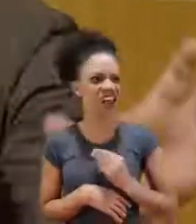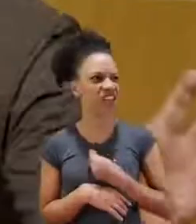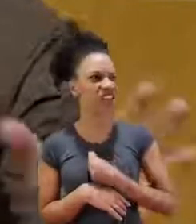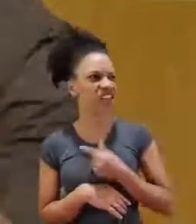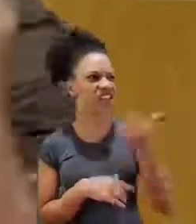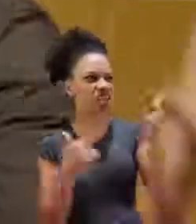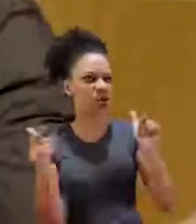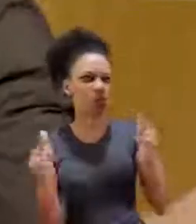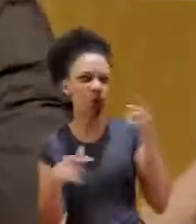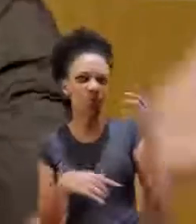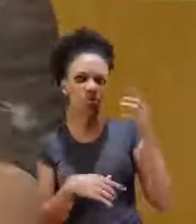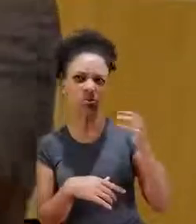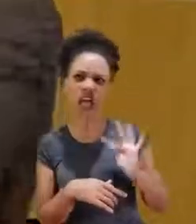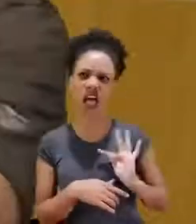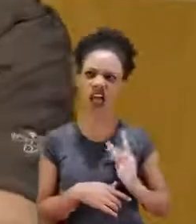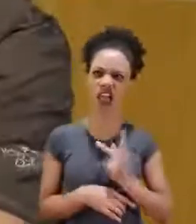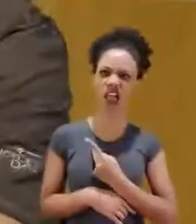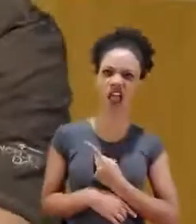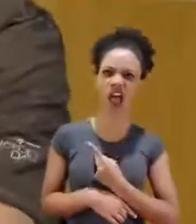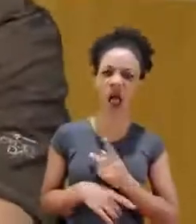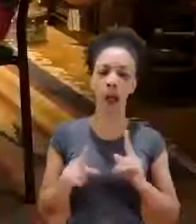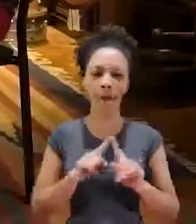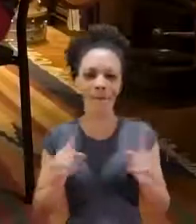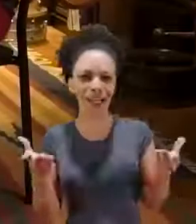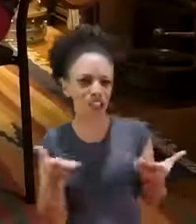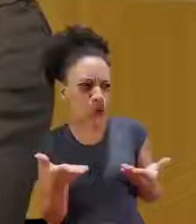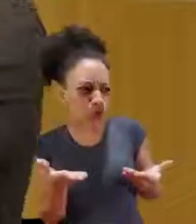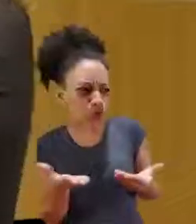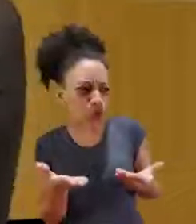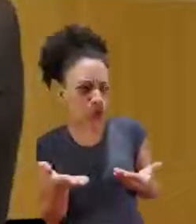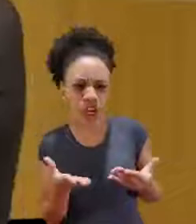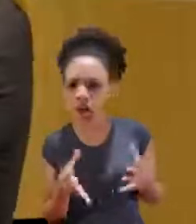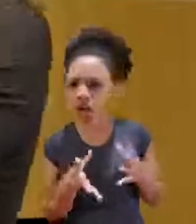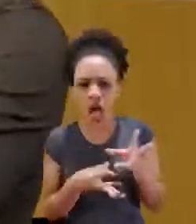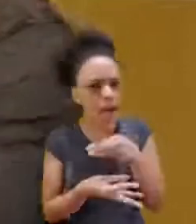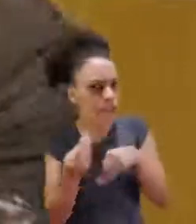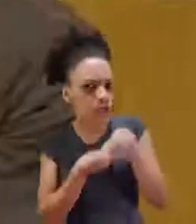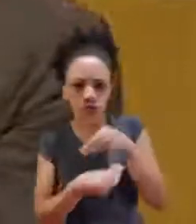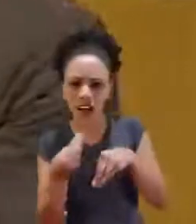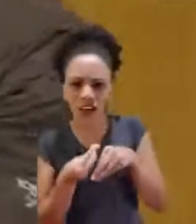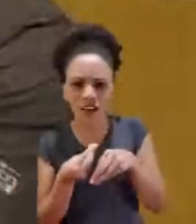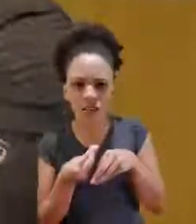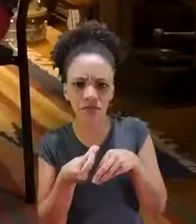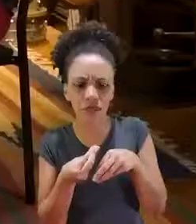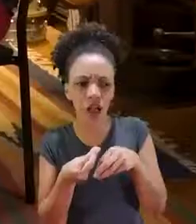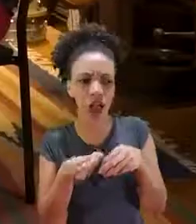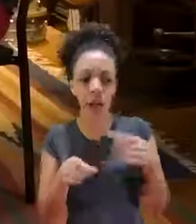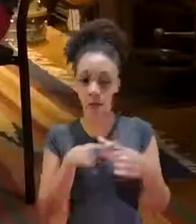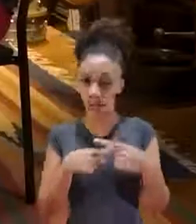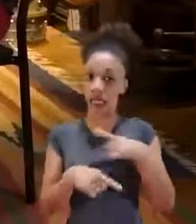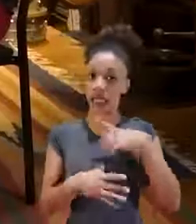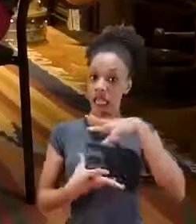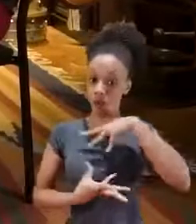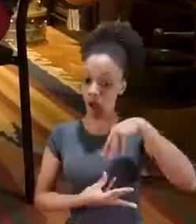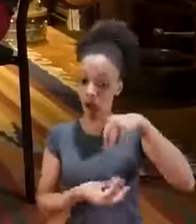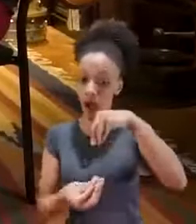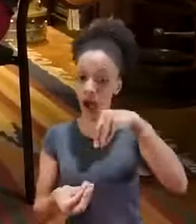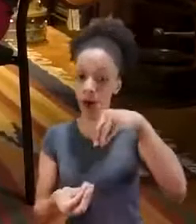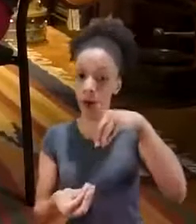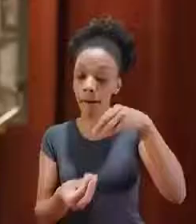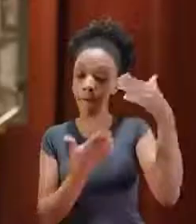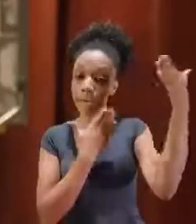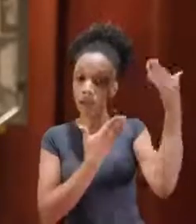que tem um negócio é travesti e hoje falar não é tudo em um pacote Porque tem uma questão mais de alma psicológico